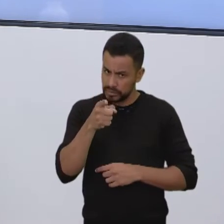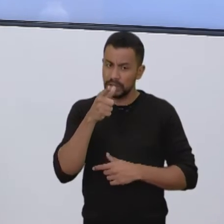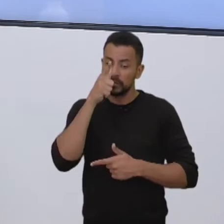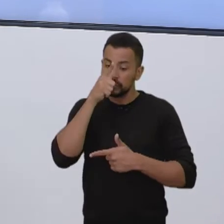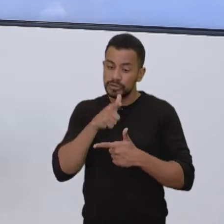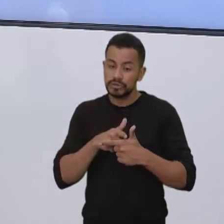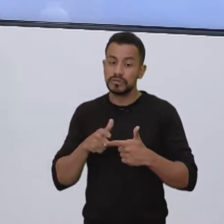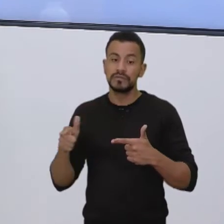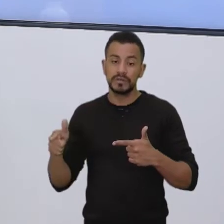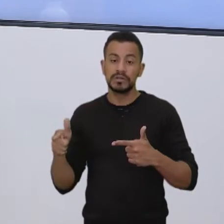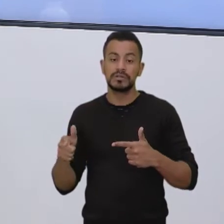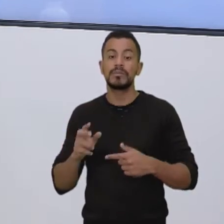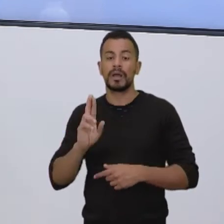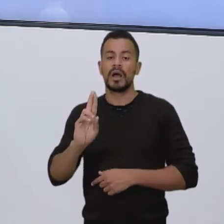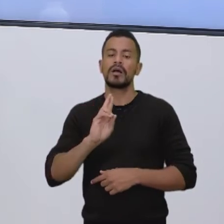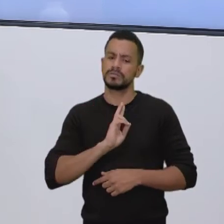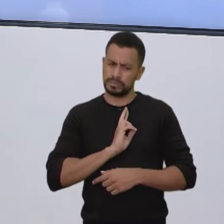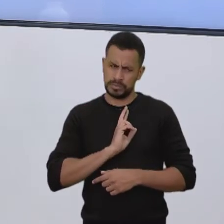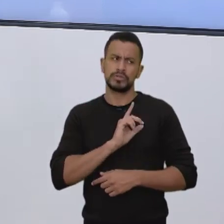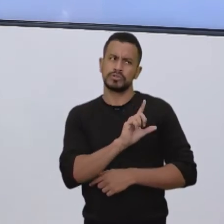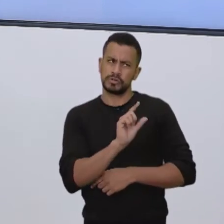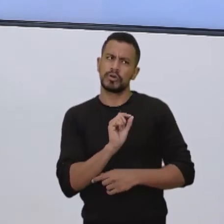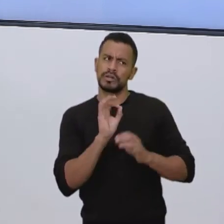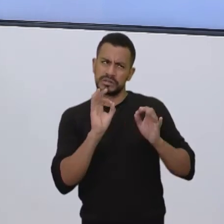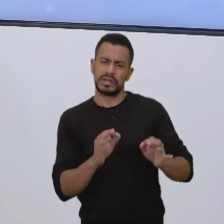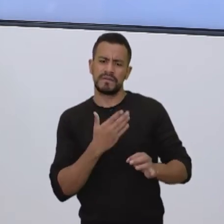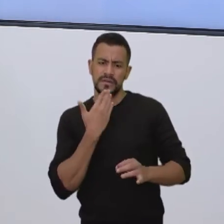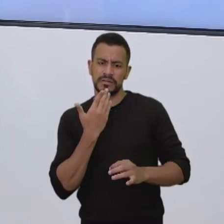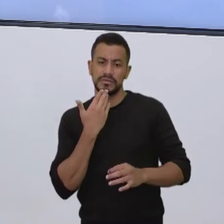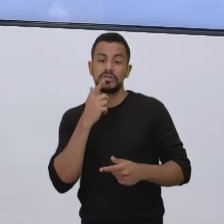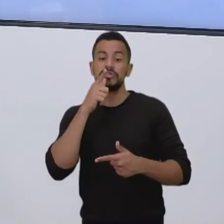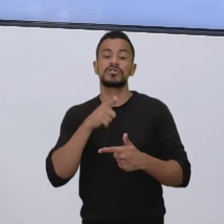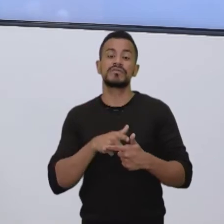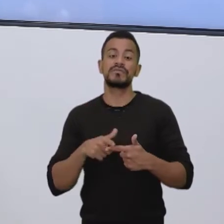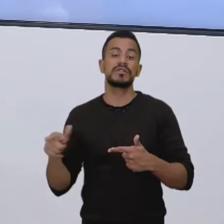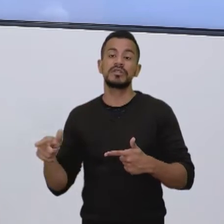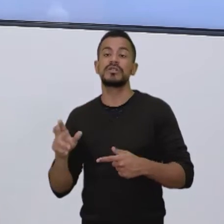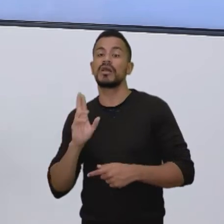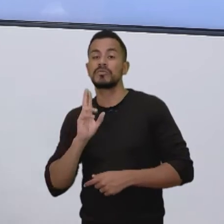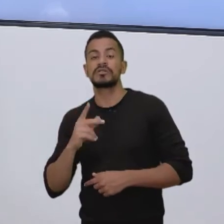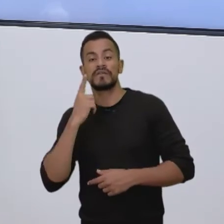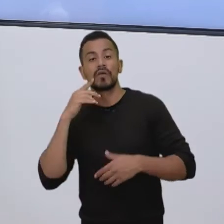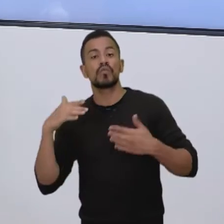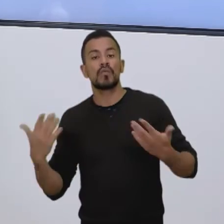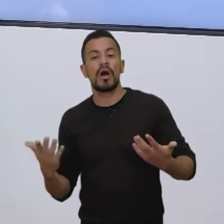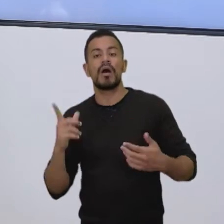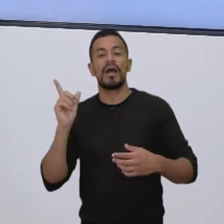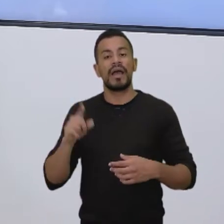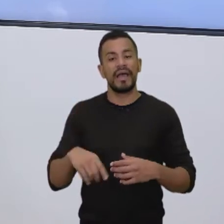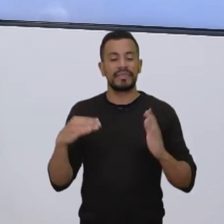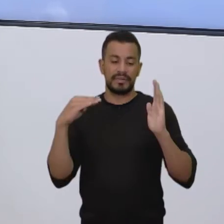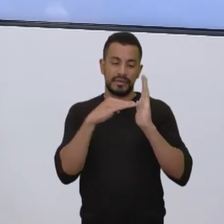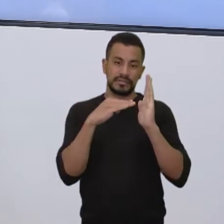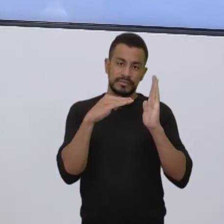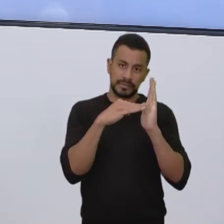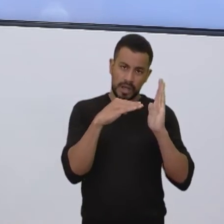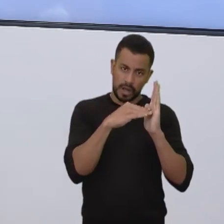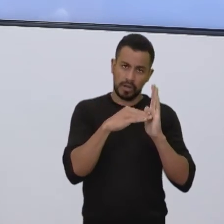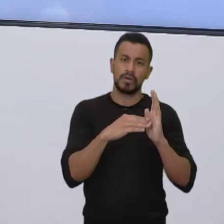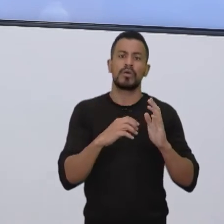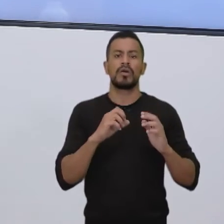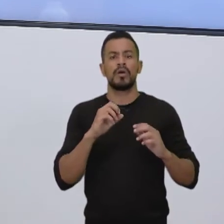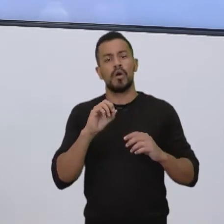mim. Fale qual é a alternativa, que tá bem fácil. Divida para mim e vê se dá um decimal exato. ou uma dízima periódica, tá bom? Eu